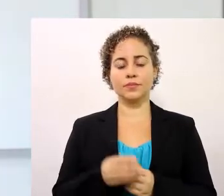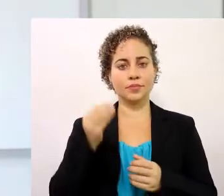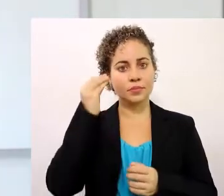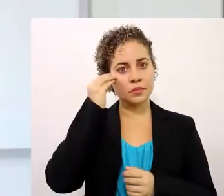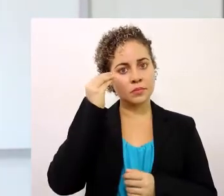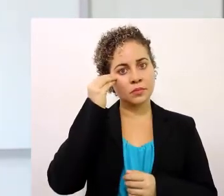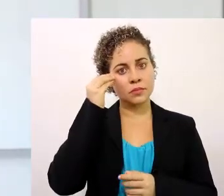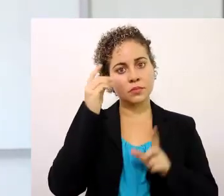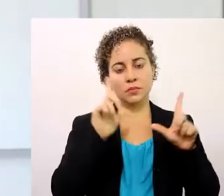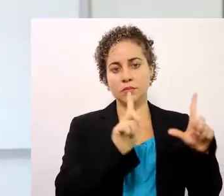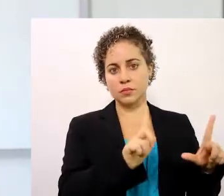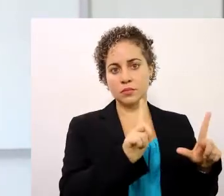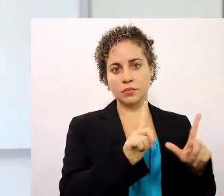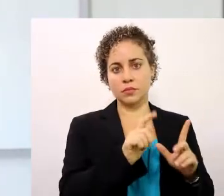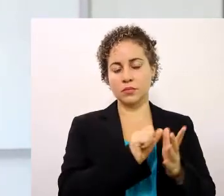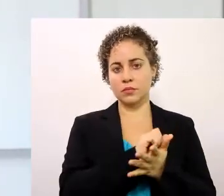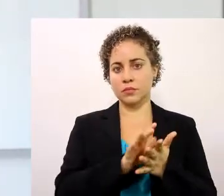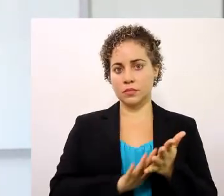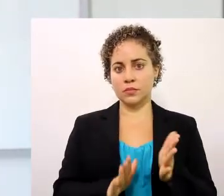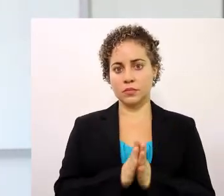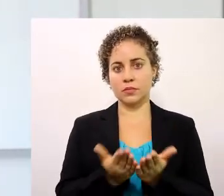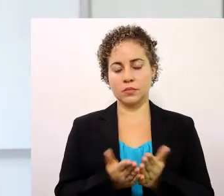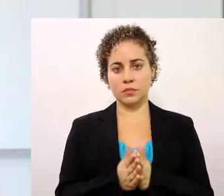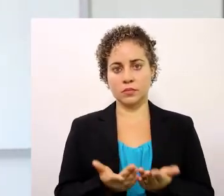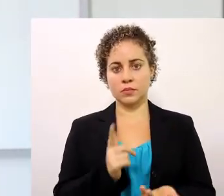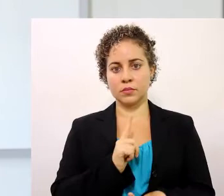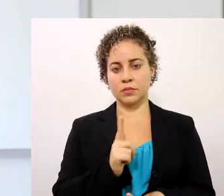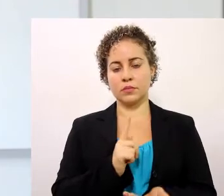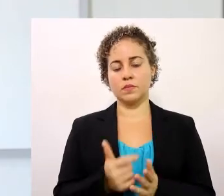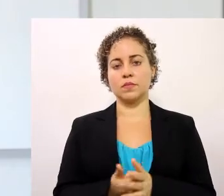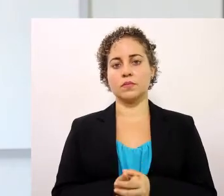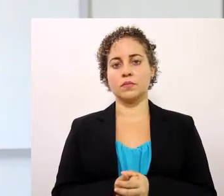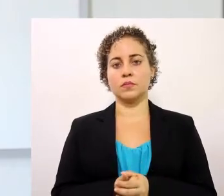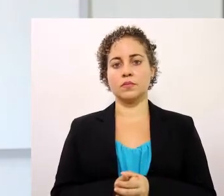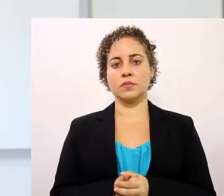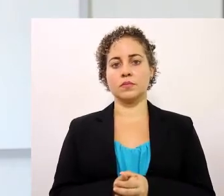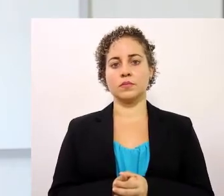Observe a tabela que você tem no caderno de atividades.